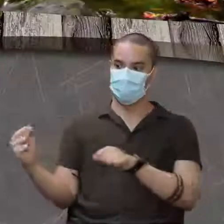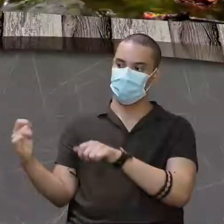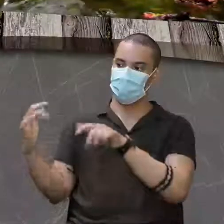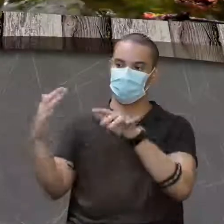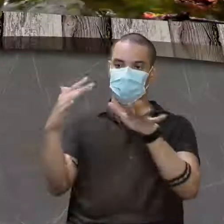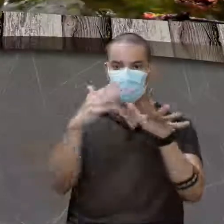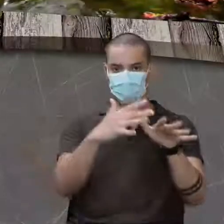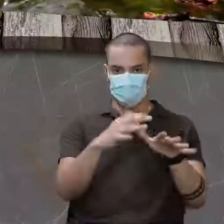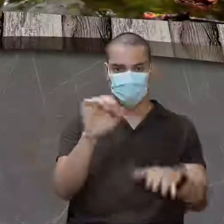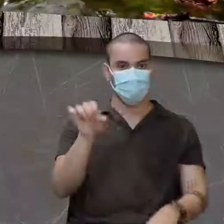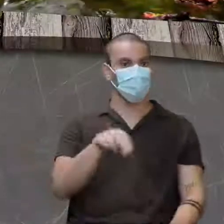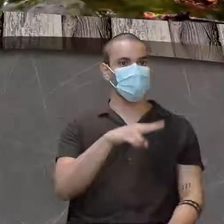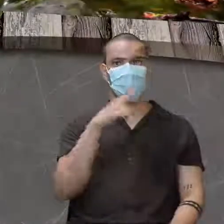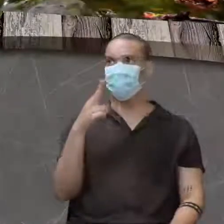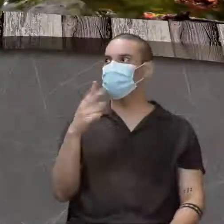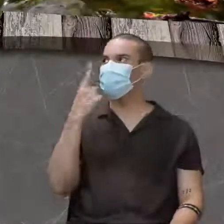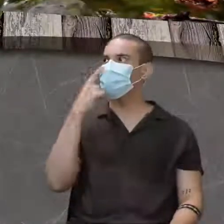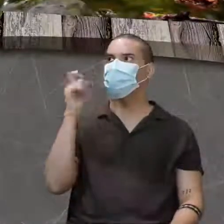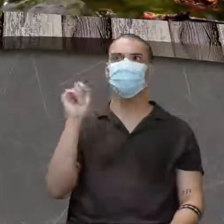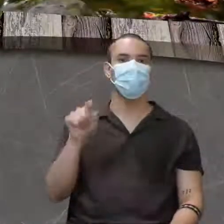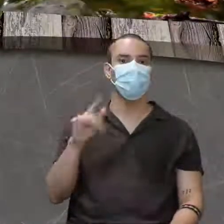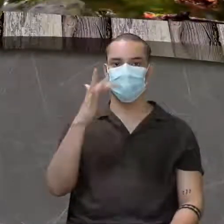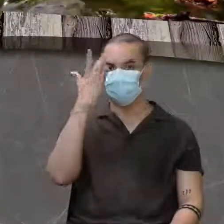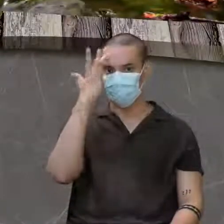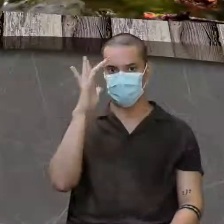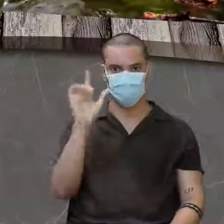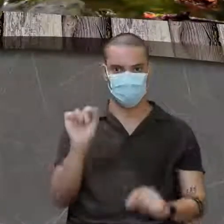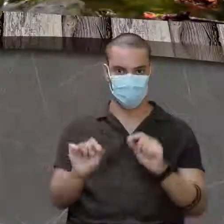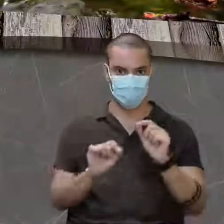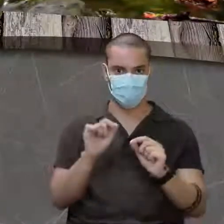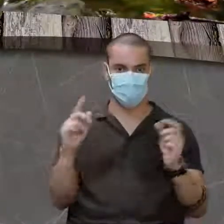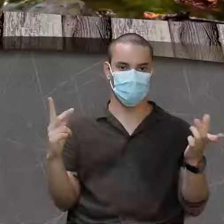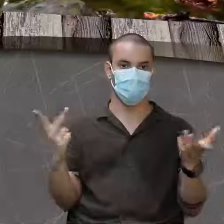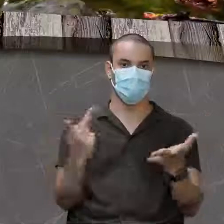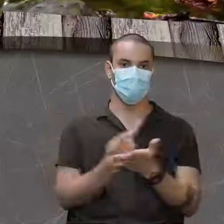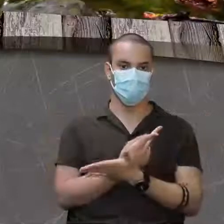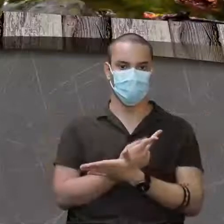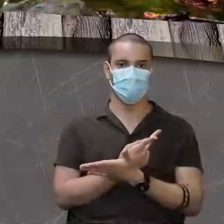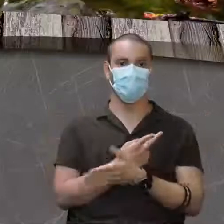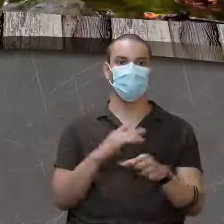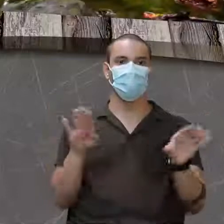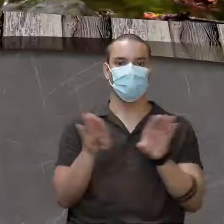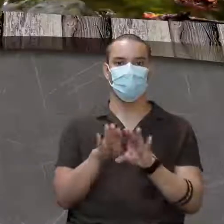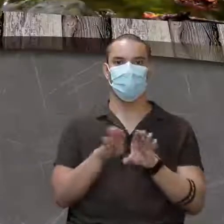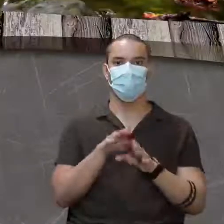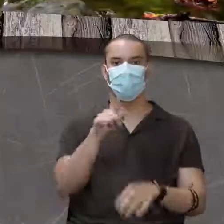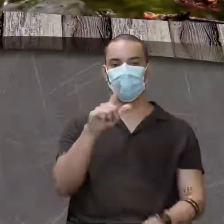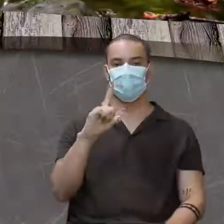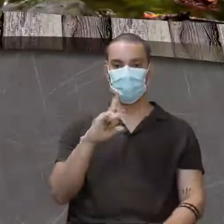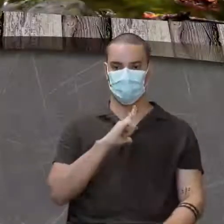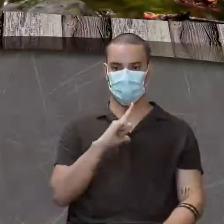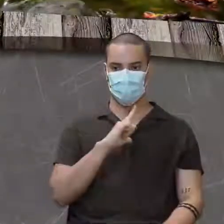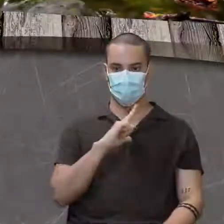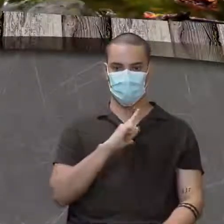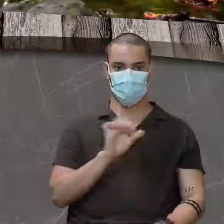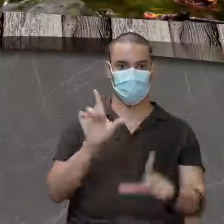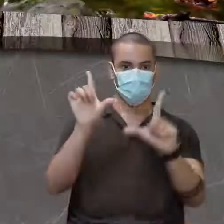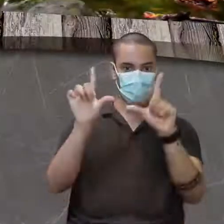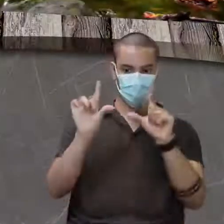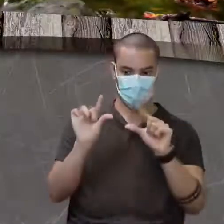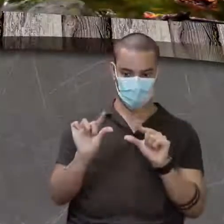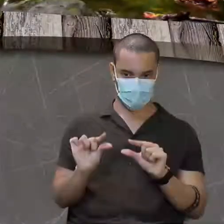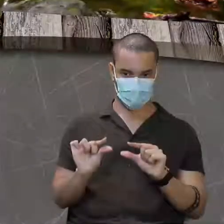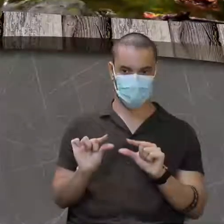por alguma interferência ou alguma poluição, né, chegar nesses ambientes, você vai ter também uma